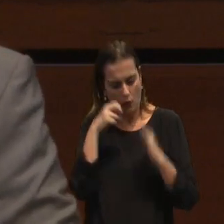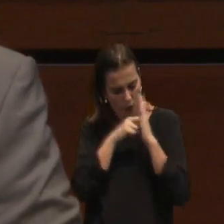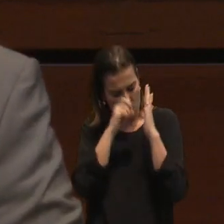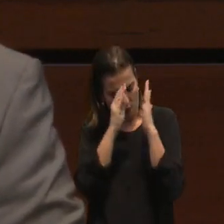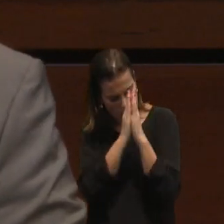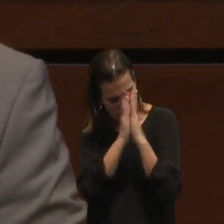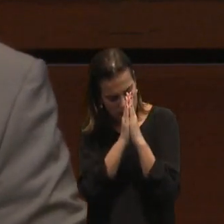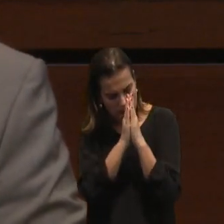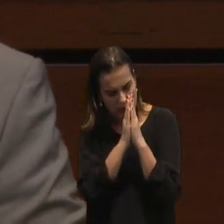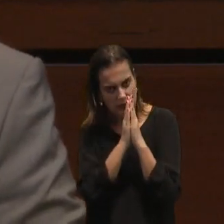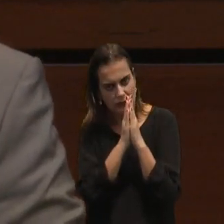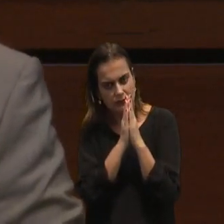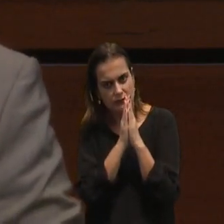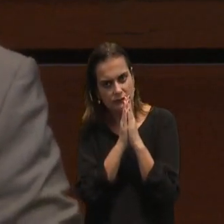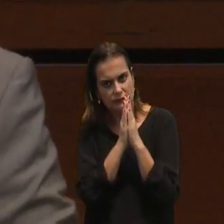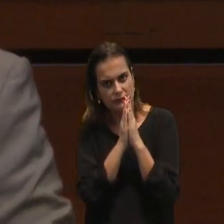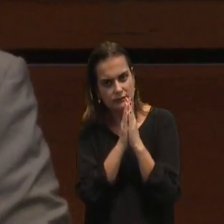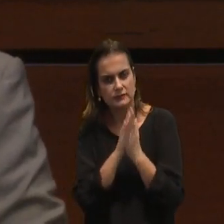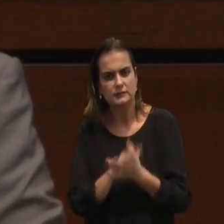da oração.